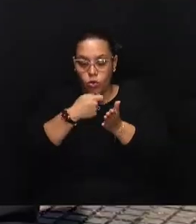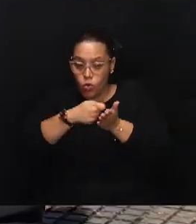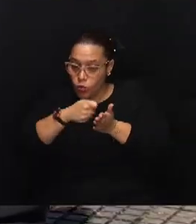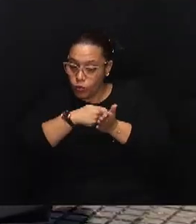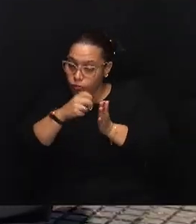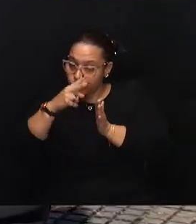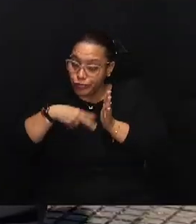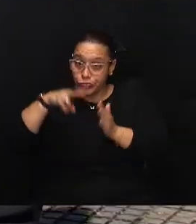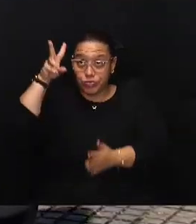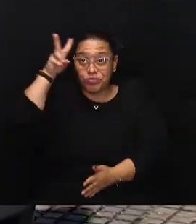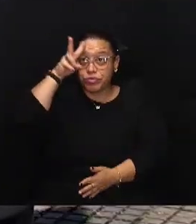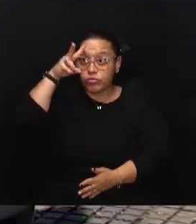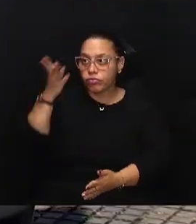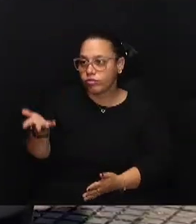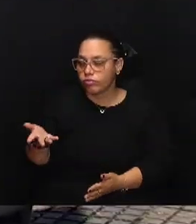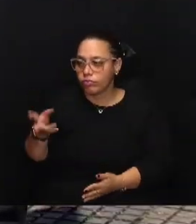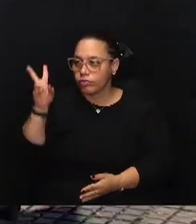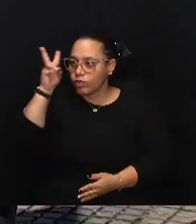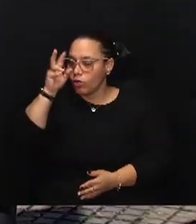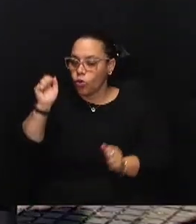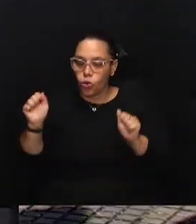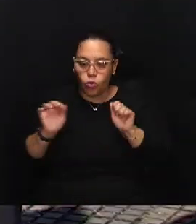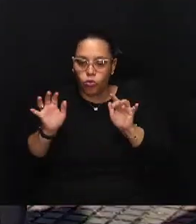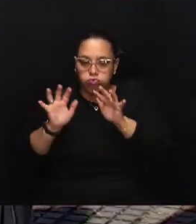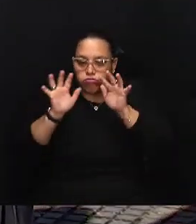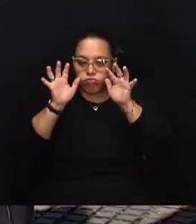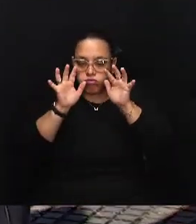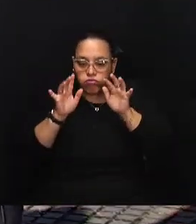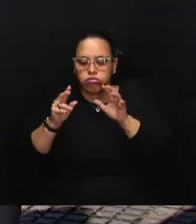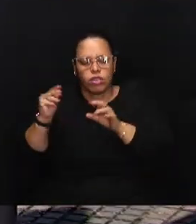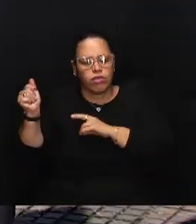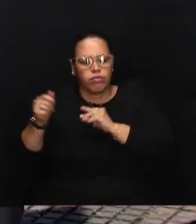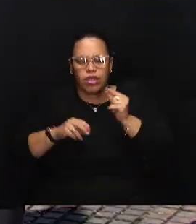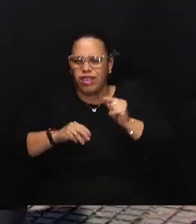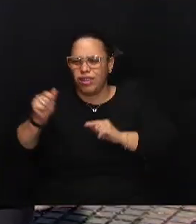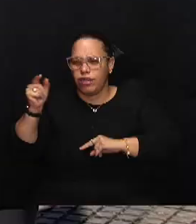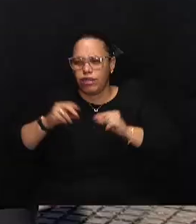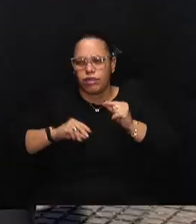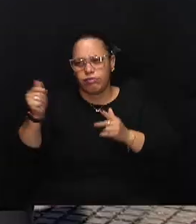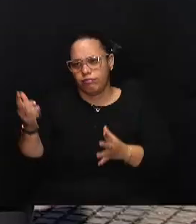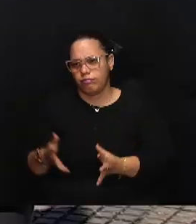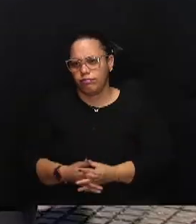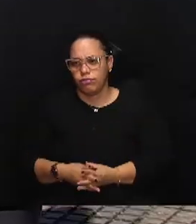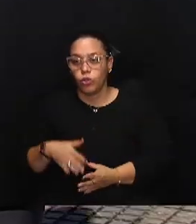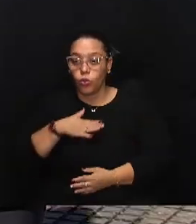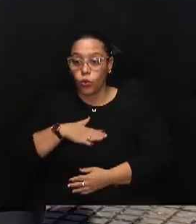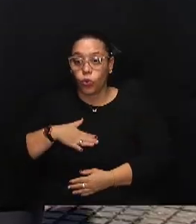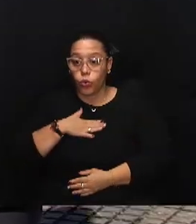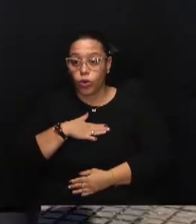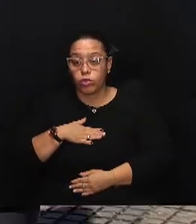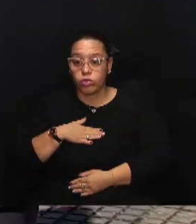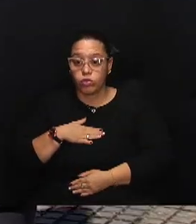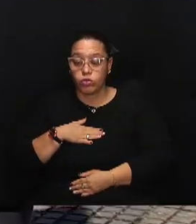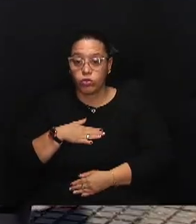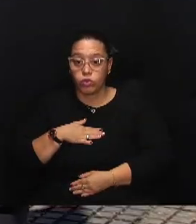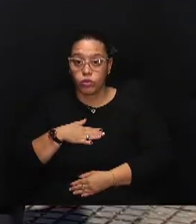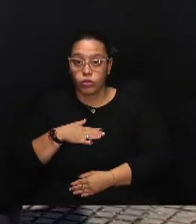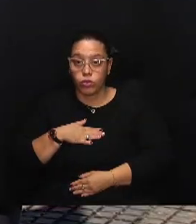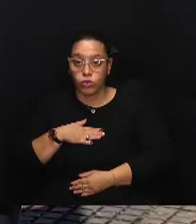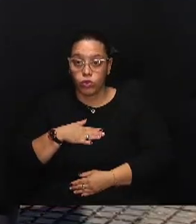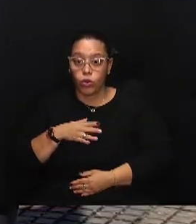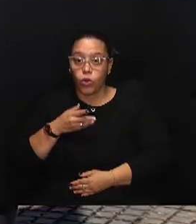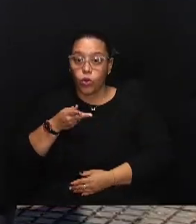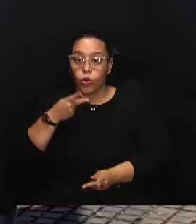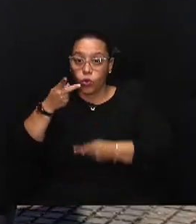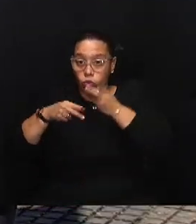biográfico, histórico da cidade as histórias de assombração. Então, tem várias histórias aqui. Uma que eu gosto muito é que o maior contador de